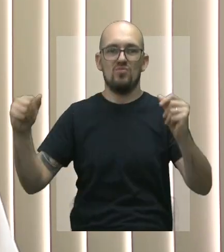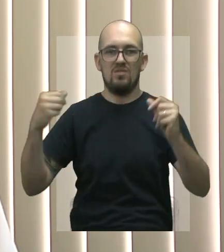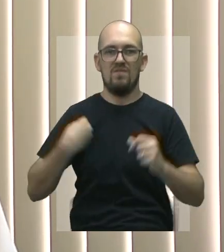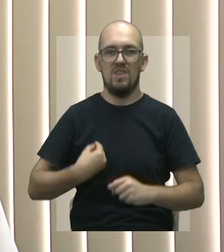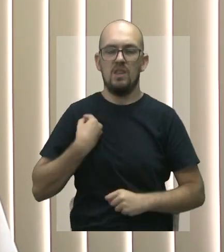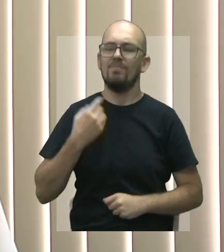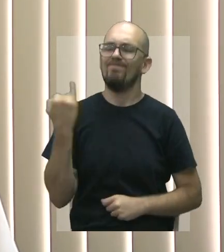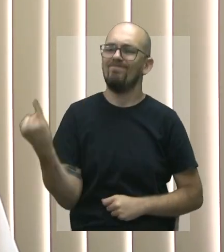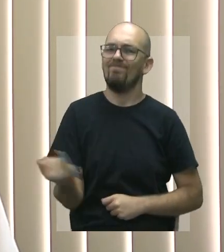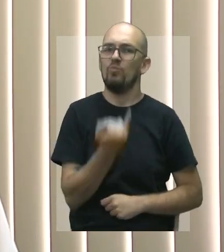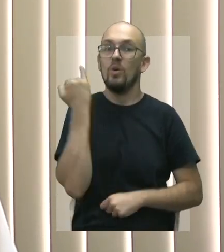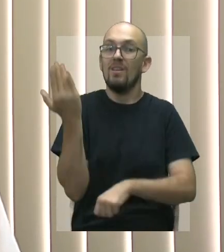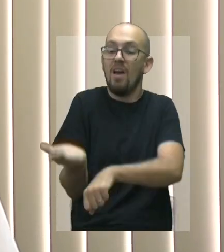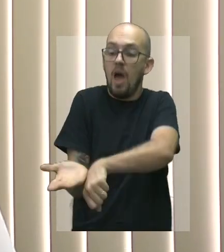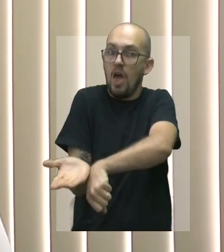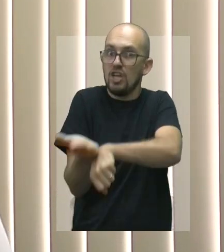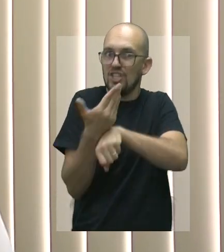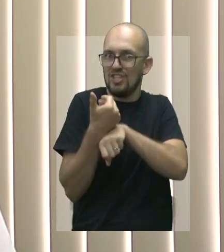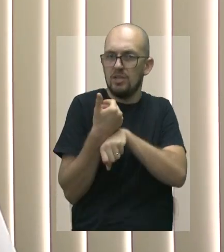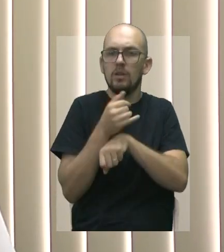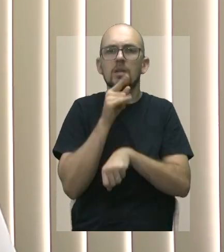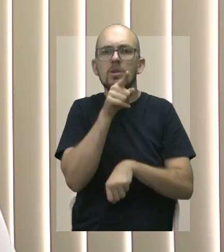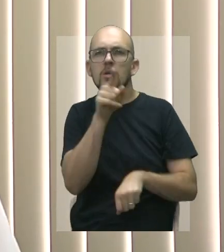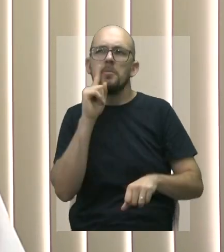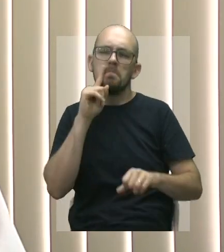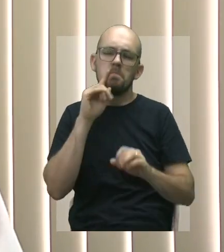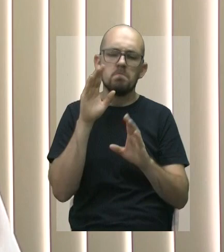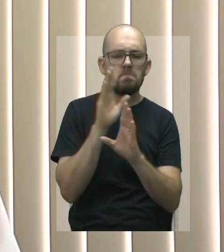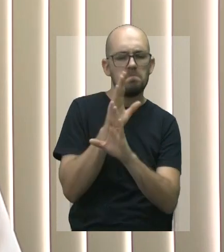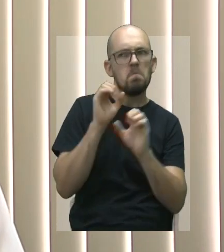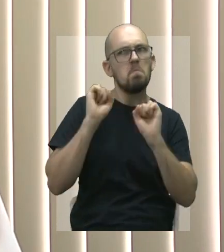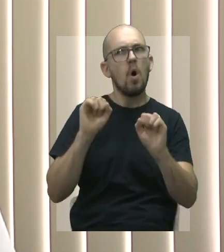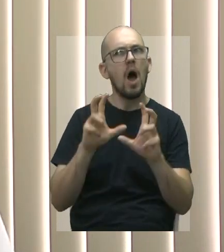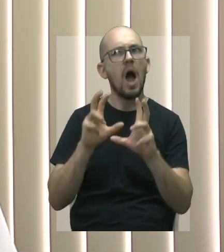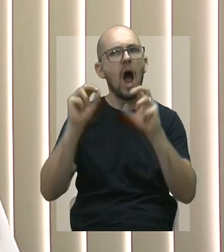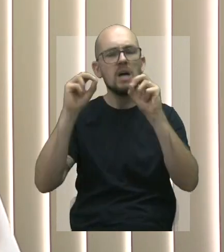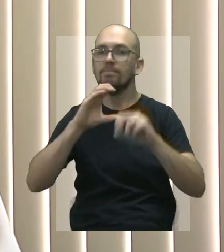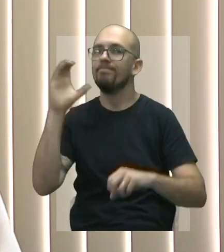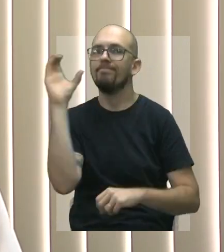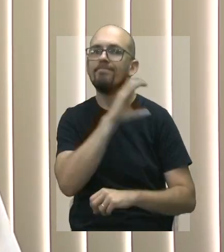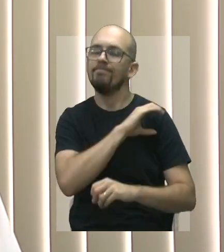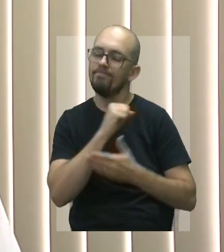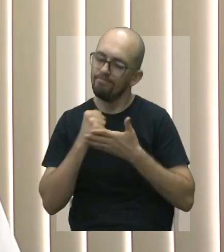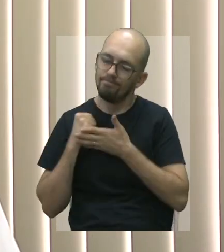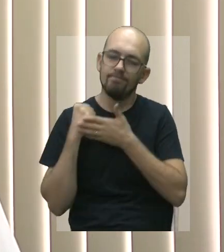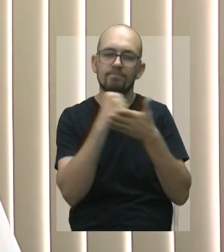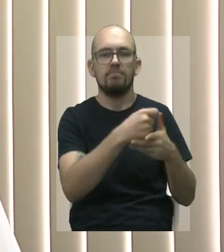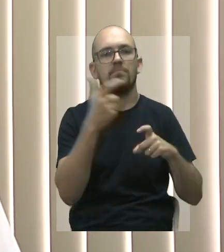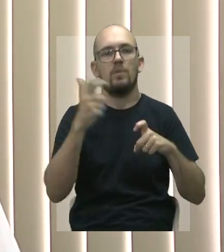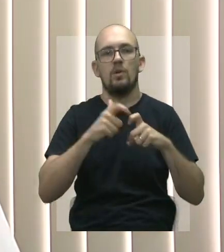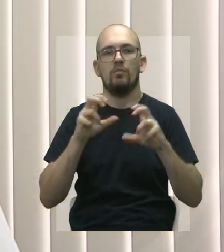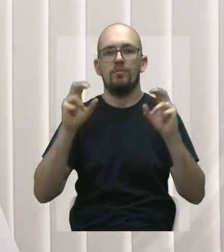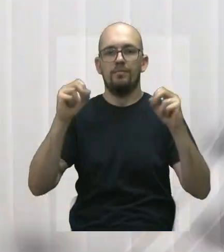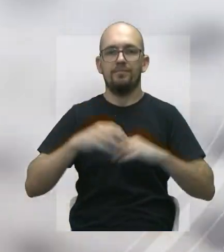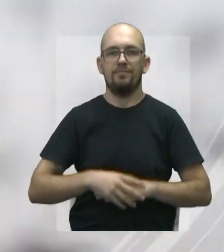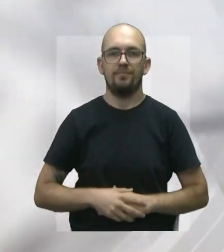do diagnóstico precoce. Então, na suspeita de qualquer caso, encaminhar para um serviço de referência de oncologia